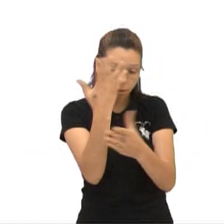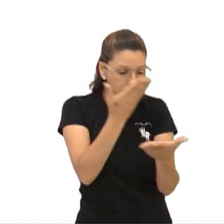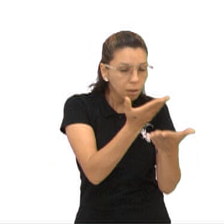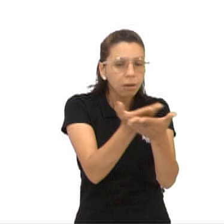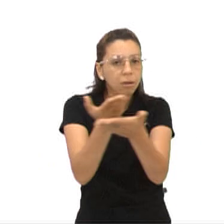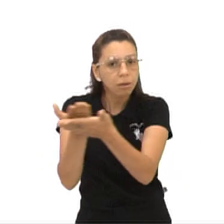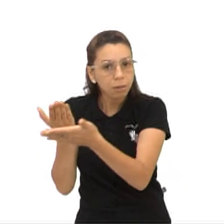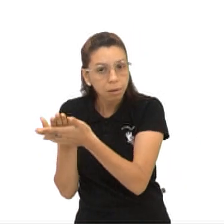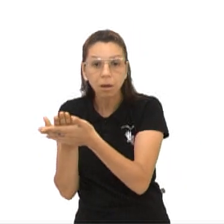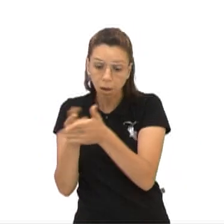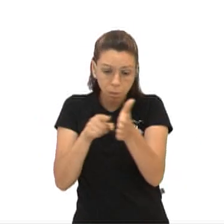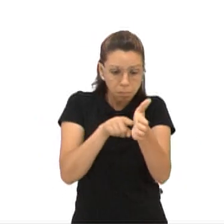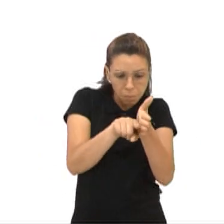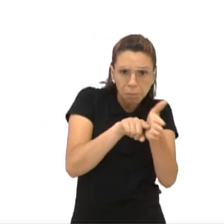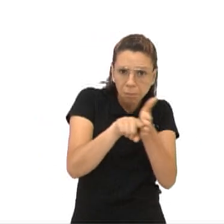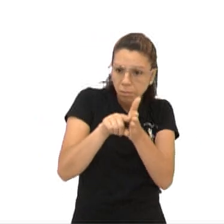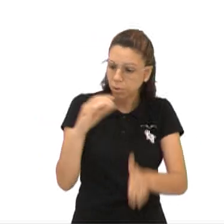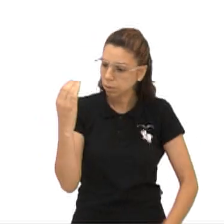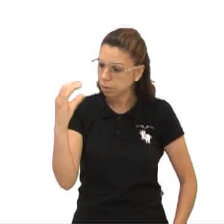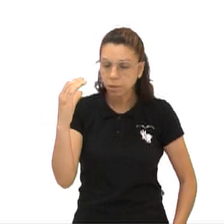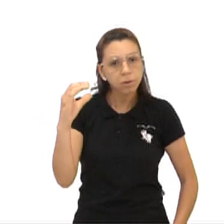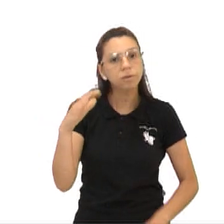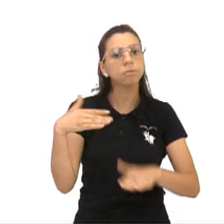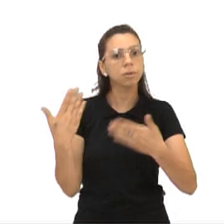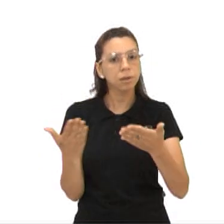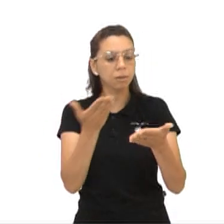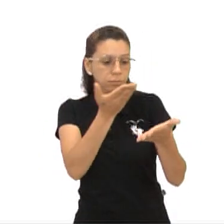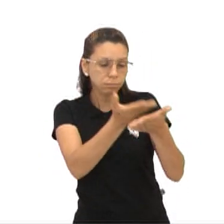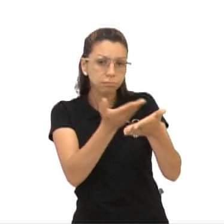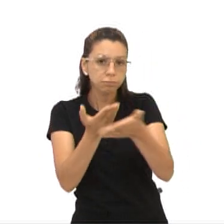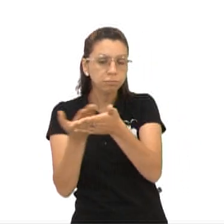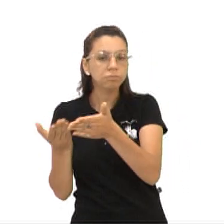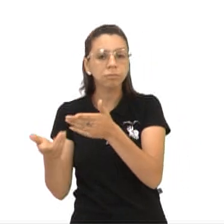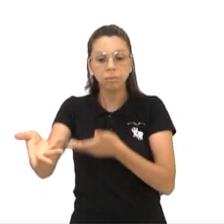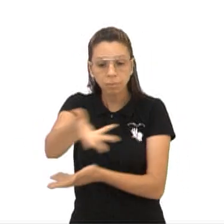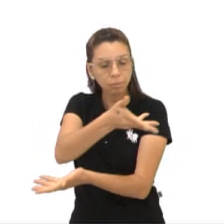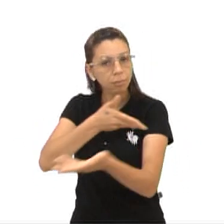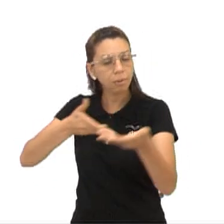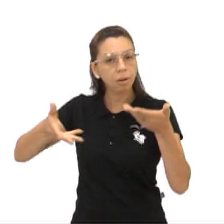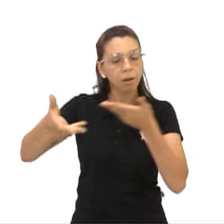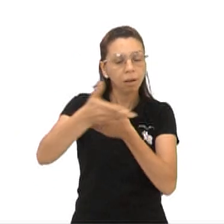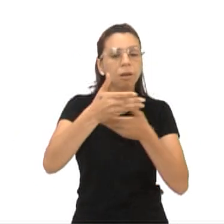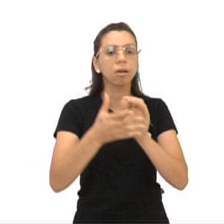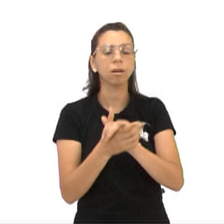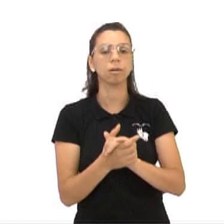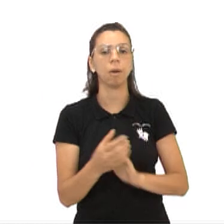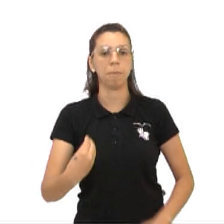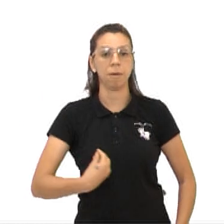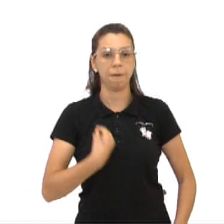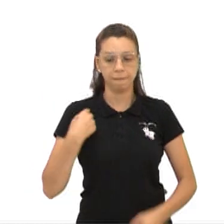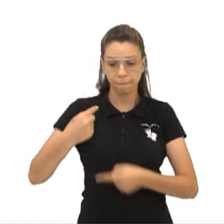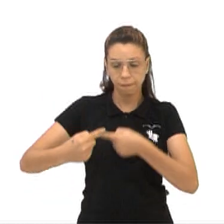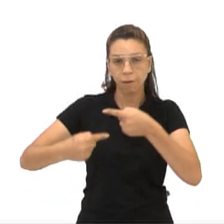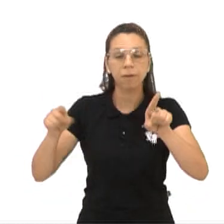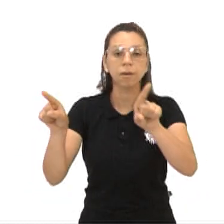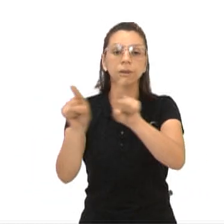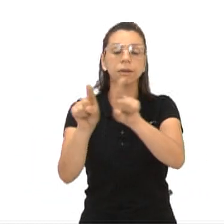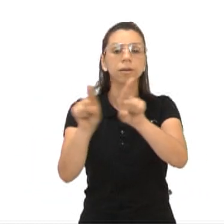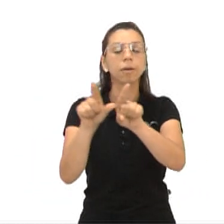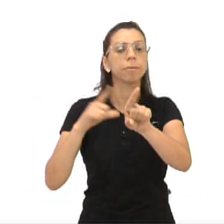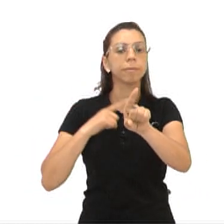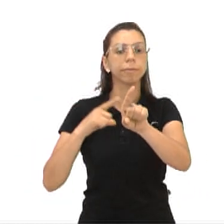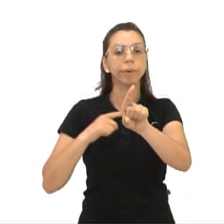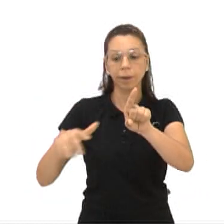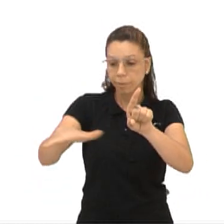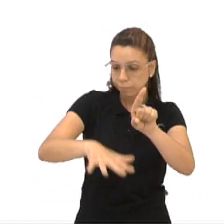é um estudo científico que estuda as relações entre os seres vivos e as relações entre os seres vivos